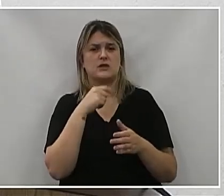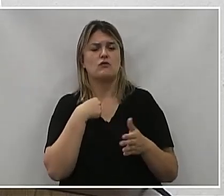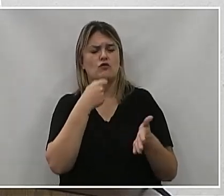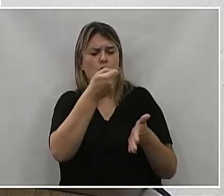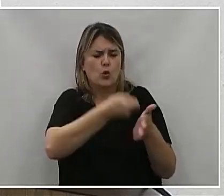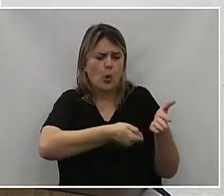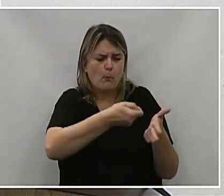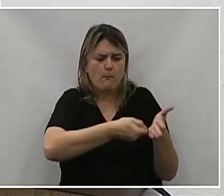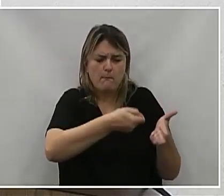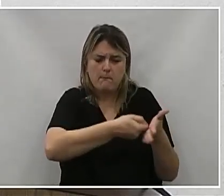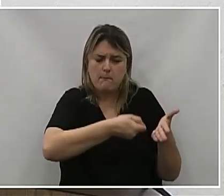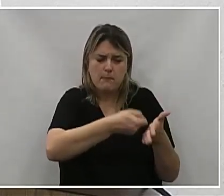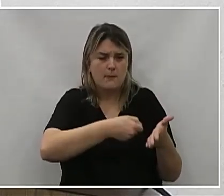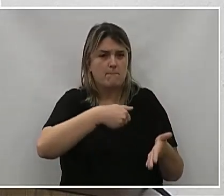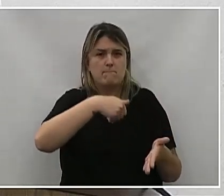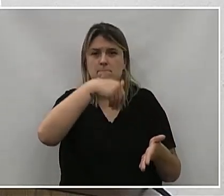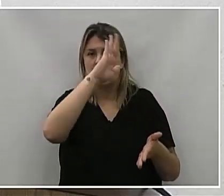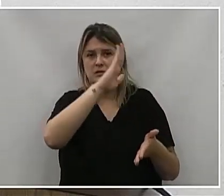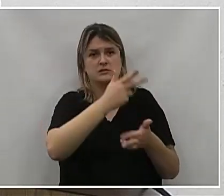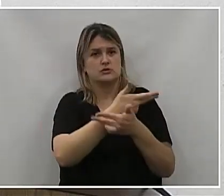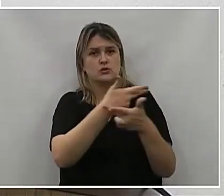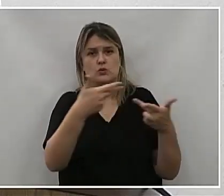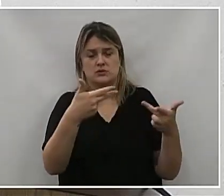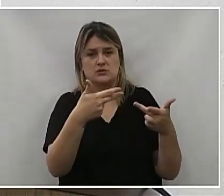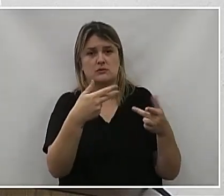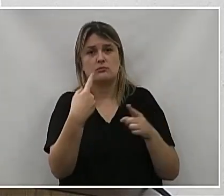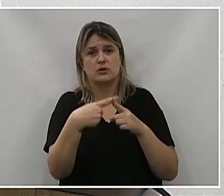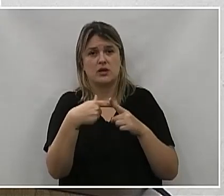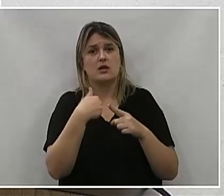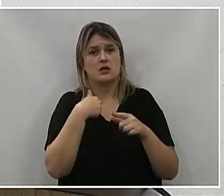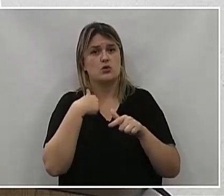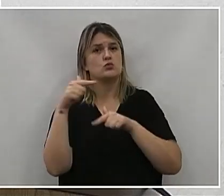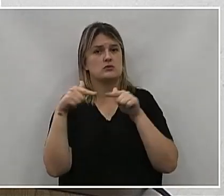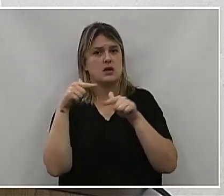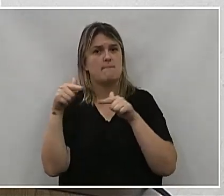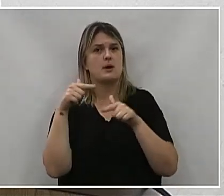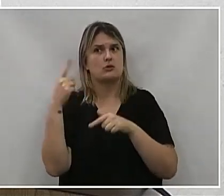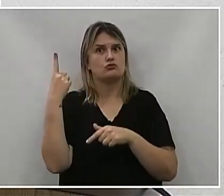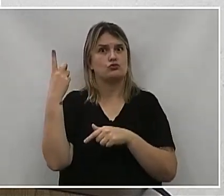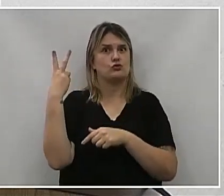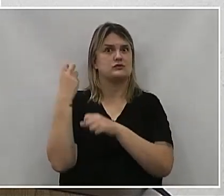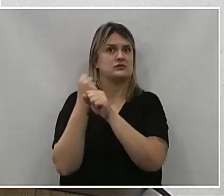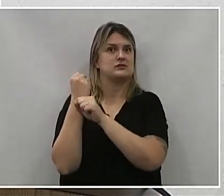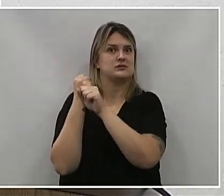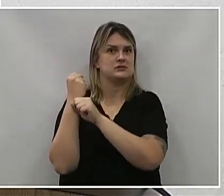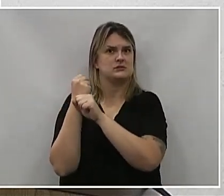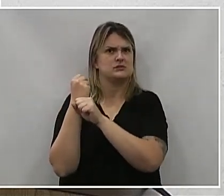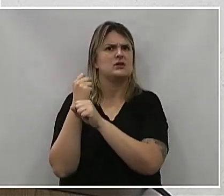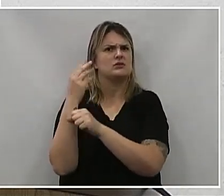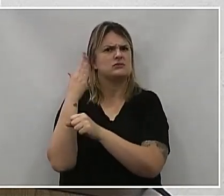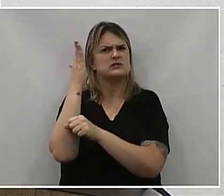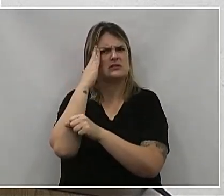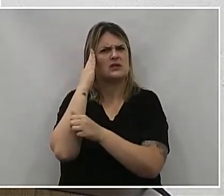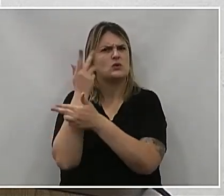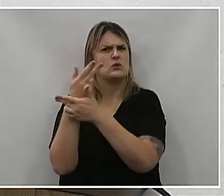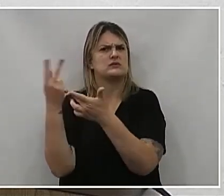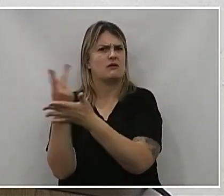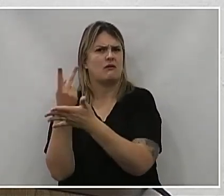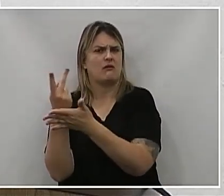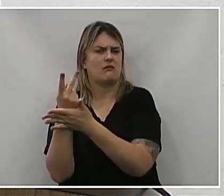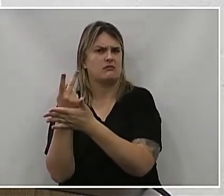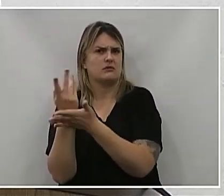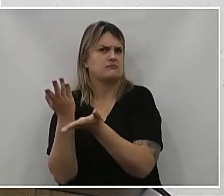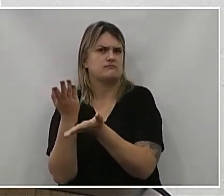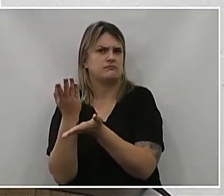cobre muito mais ainda as coisas de onde eu trabalhei há 12 anos, que eu sei que estão totalmente erradas. Agora, o que eu